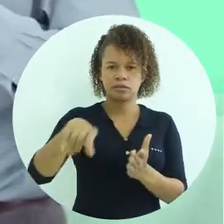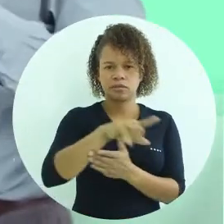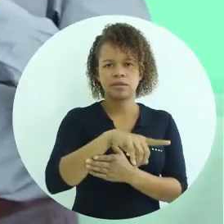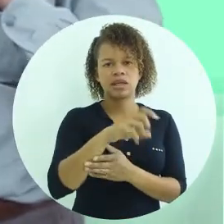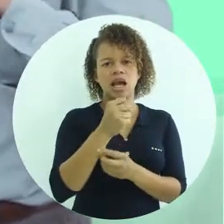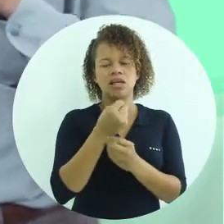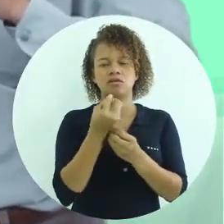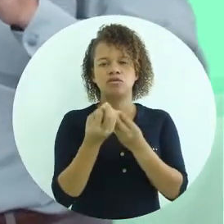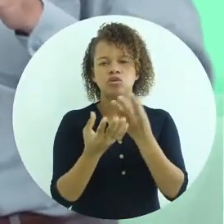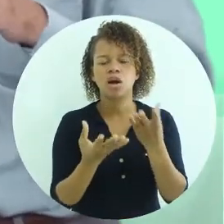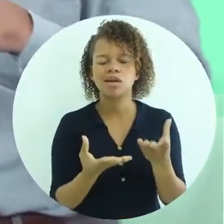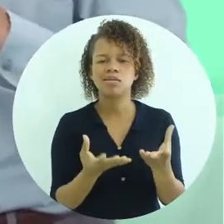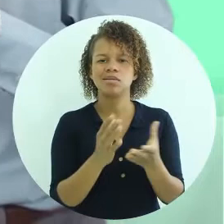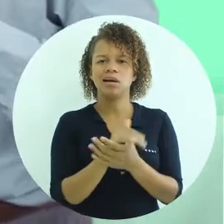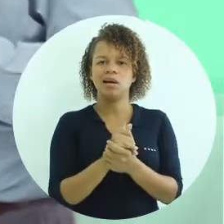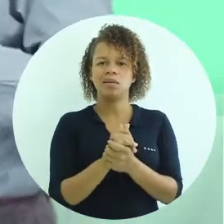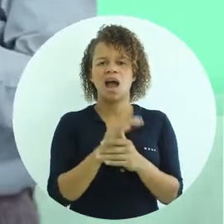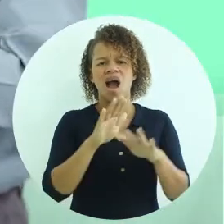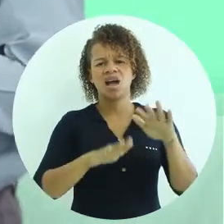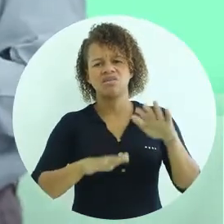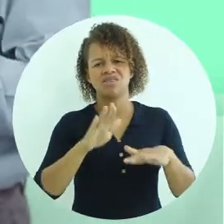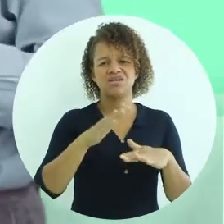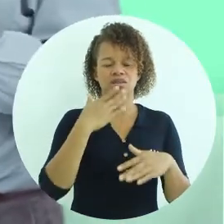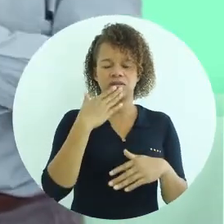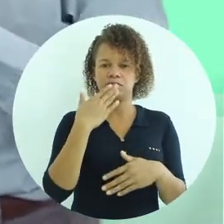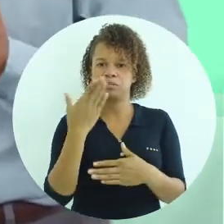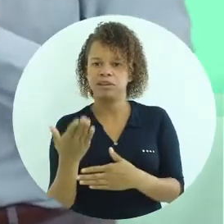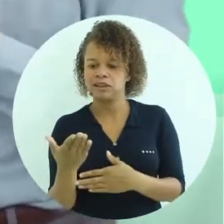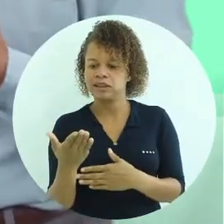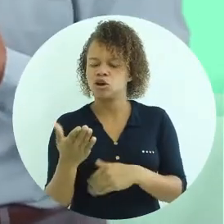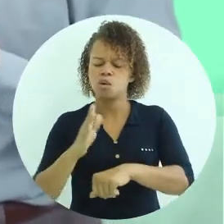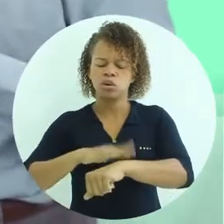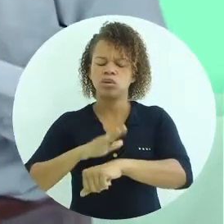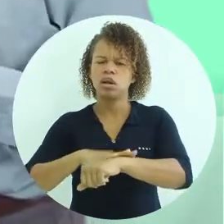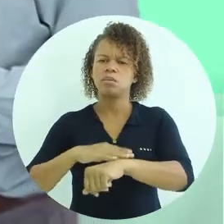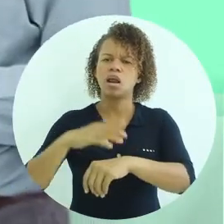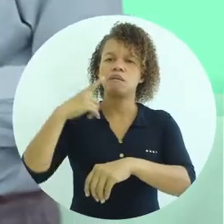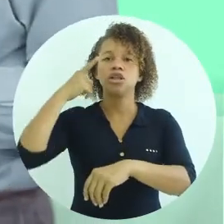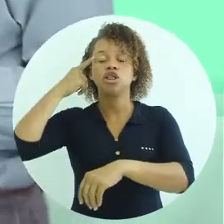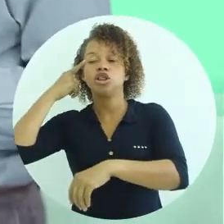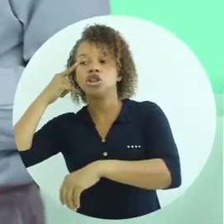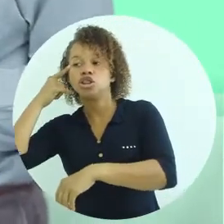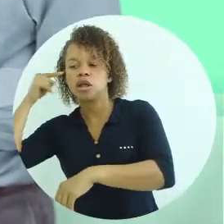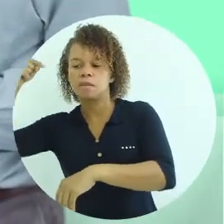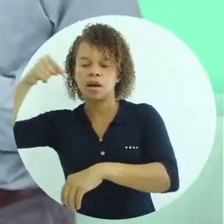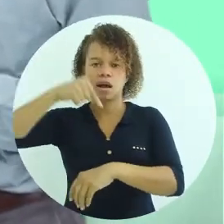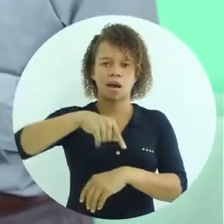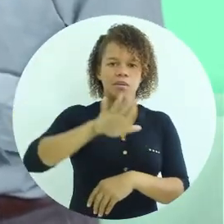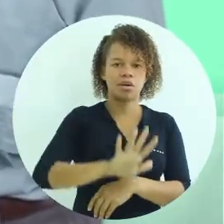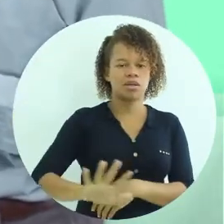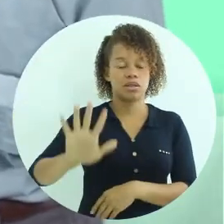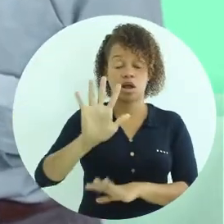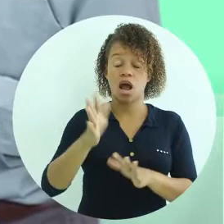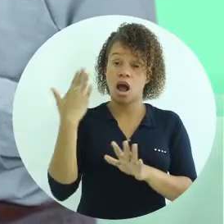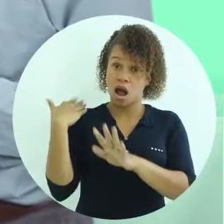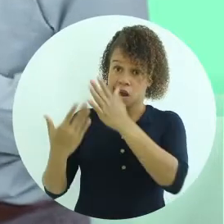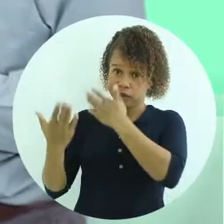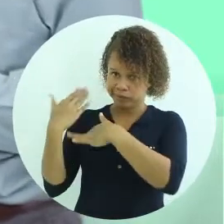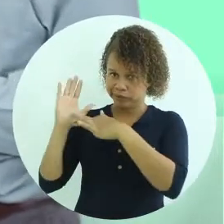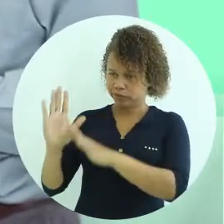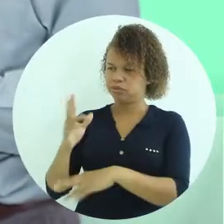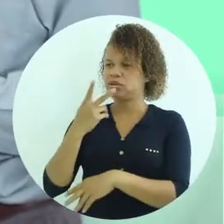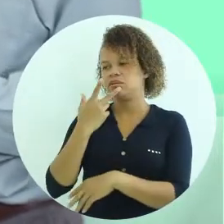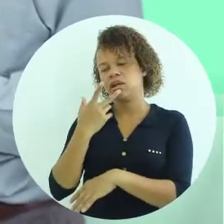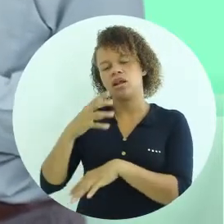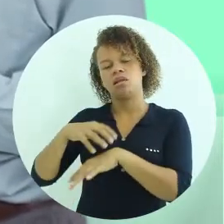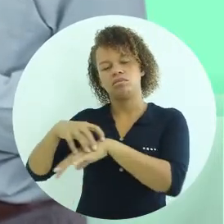essa flutuação do câmbio, que às vezes você contrata a carga, quanto tempo leva para vir da China para cá? Assim, como eu disse, antigamente sim, você podia ter